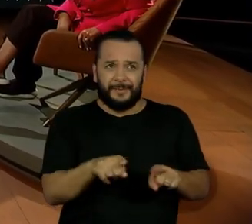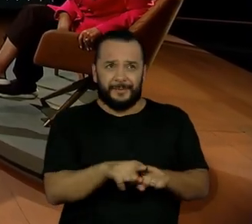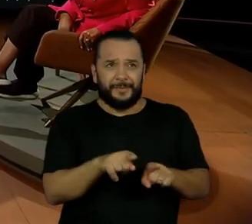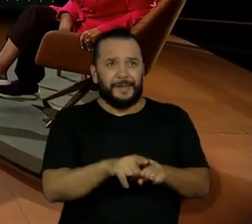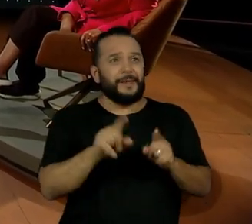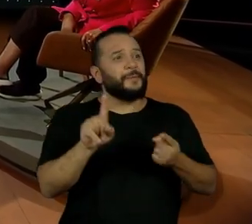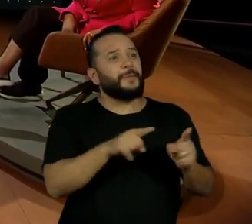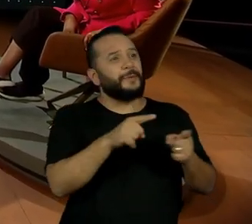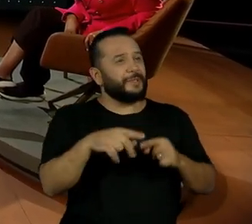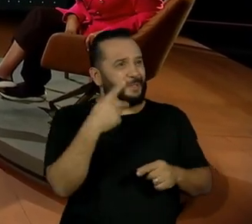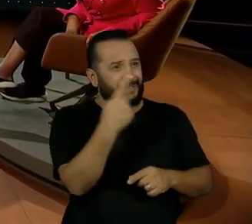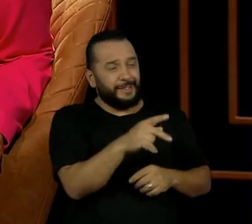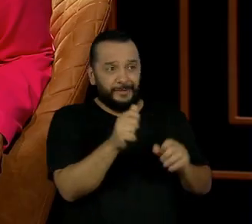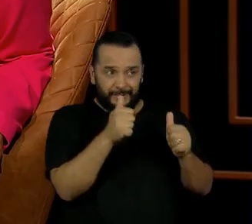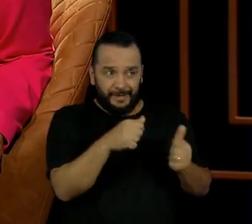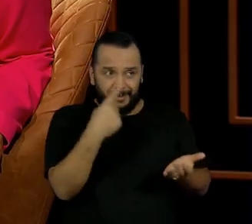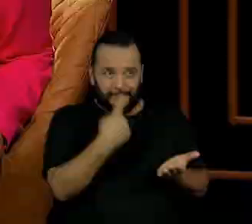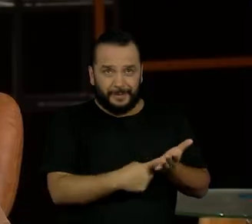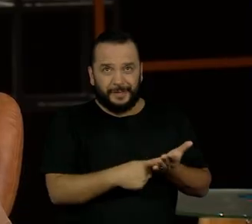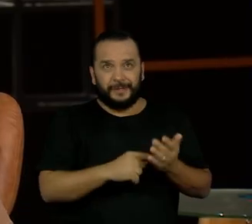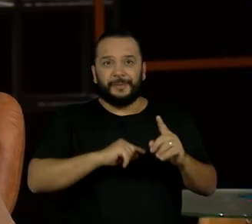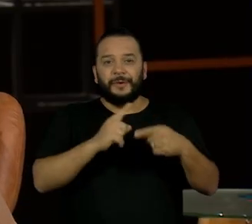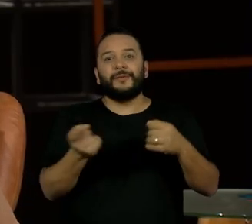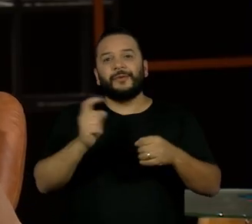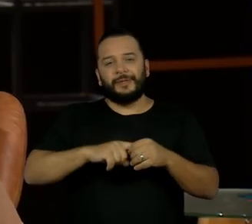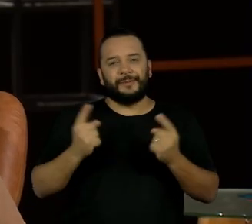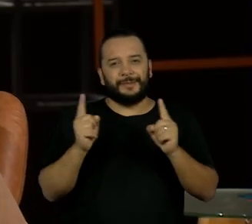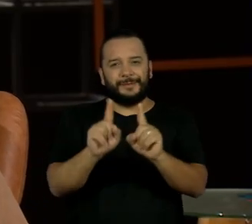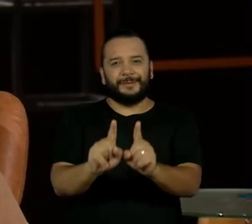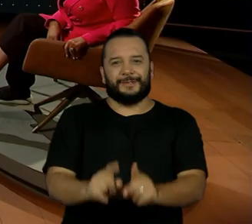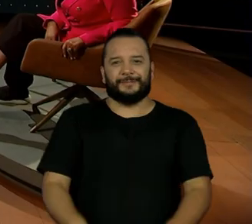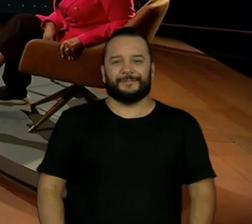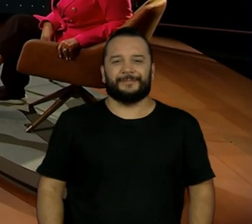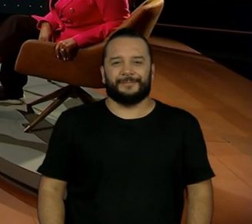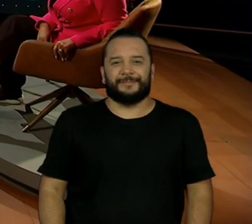da sua música Tá bom vamos lá